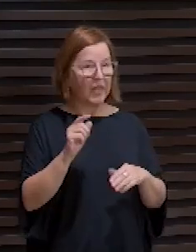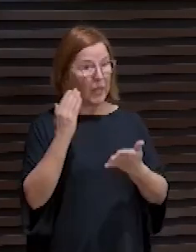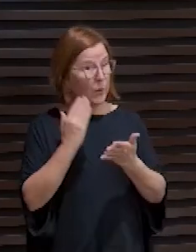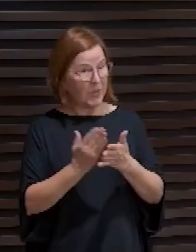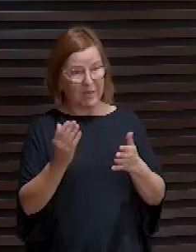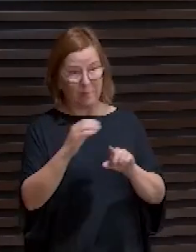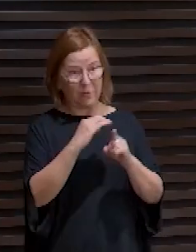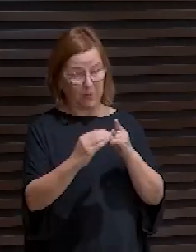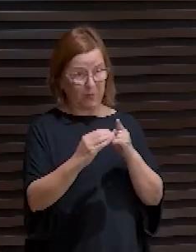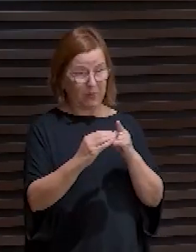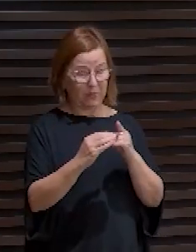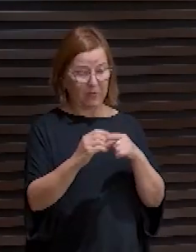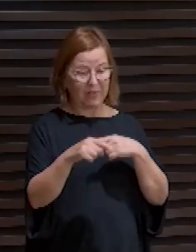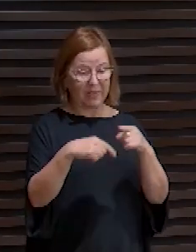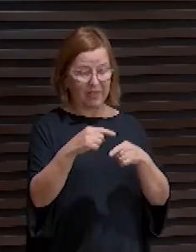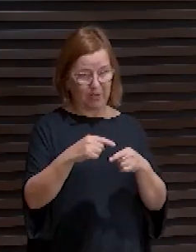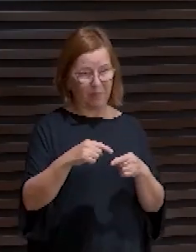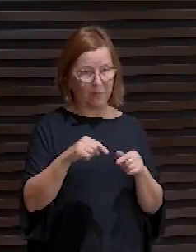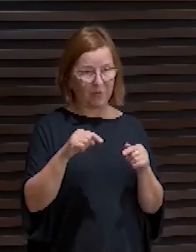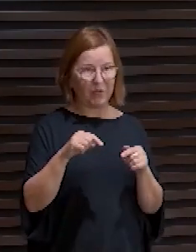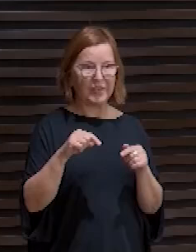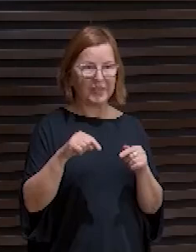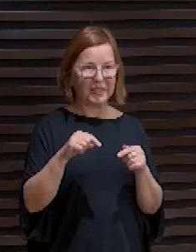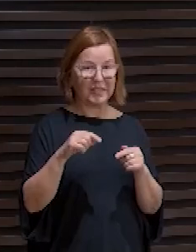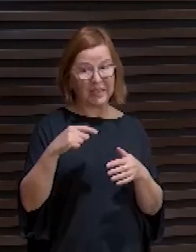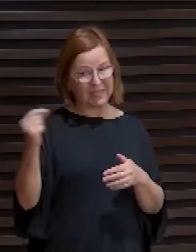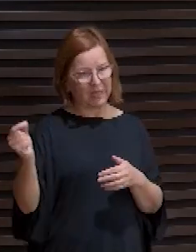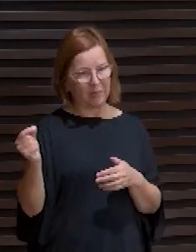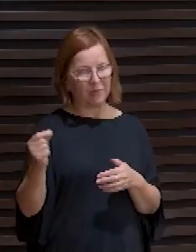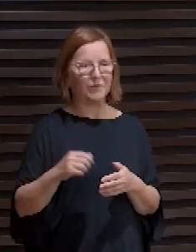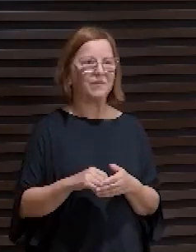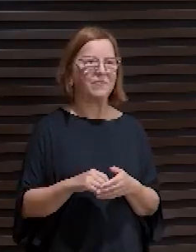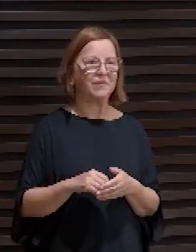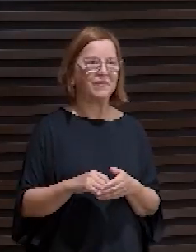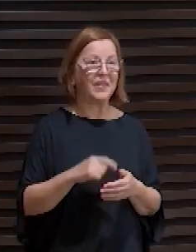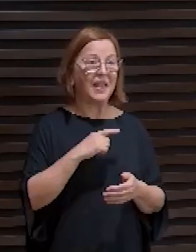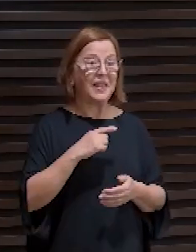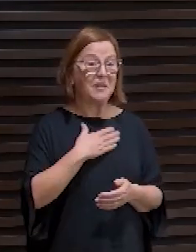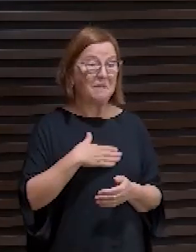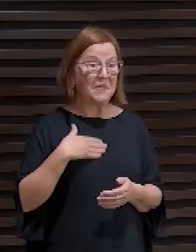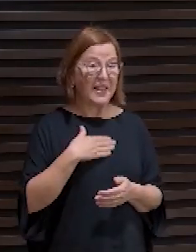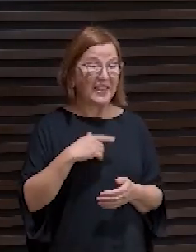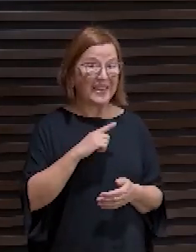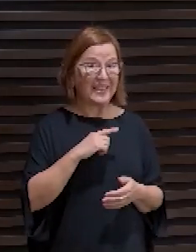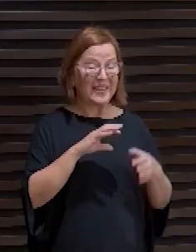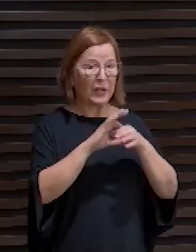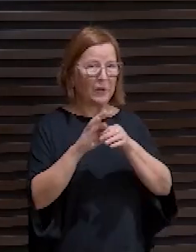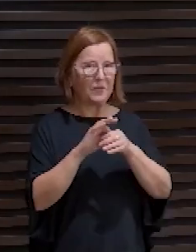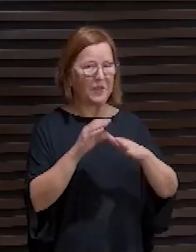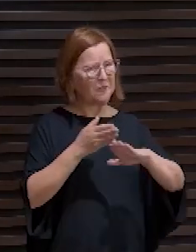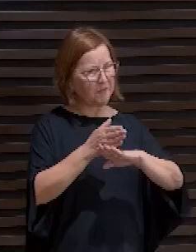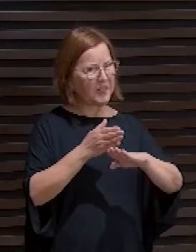aqui. Deve continuar. Eu tenho o prazer de ter comunhão com os irmãos, de ir na casa de um, de fazer